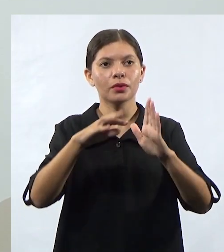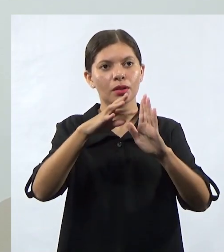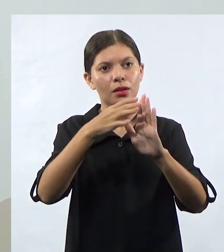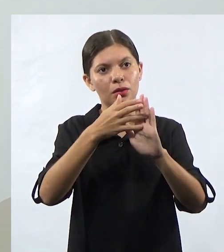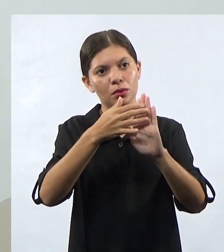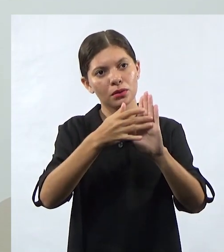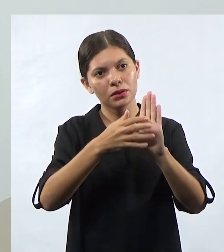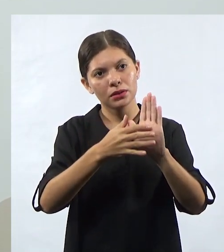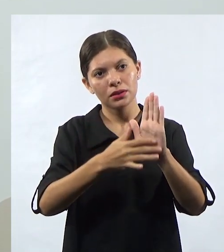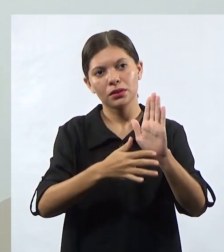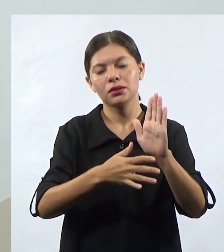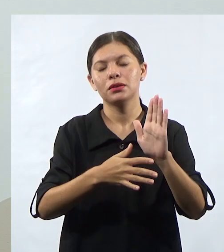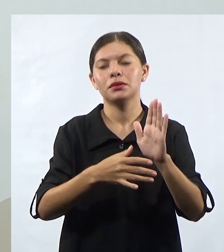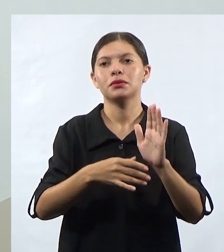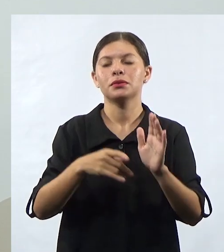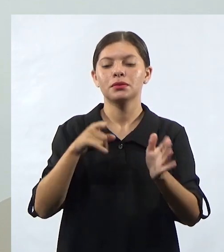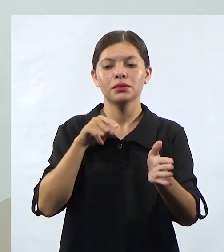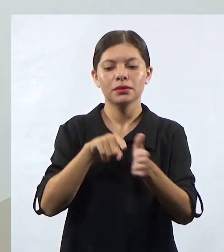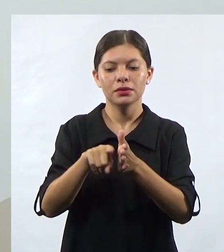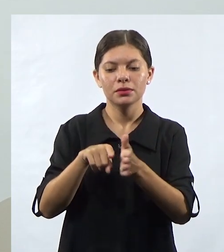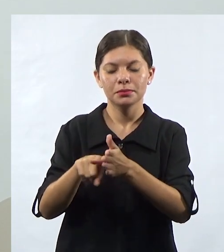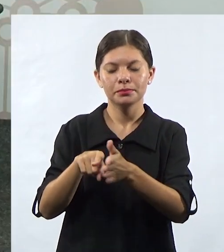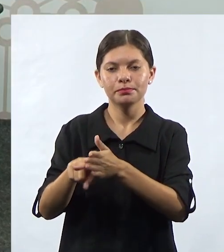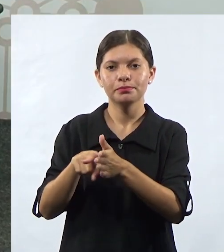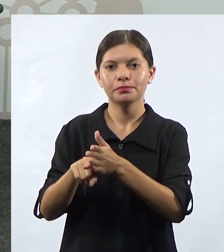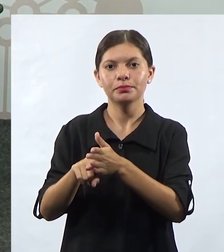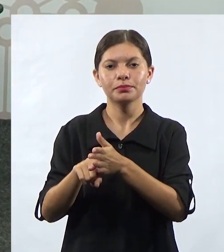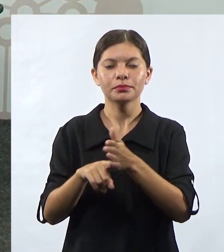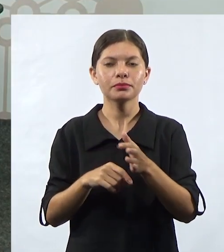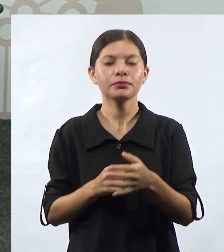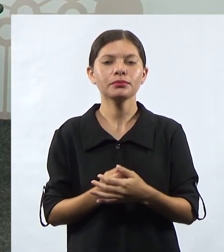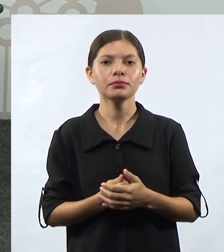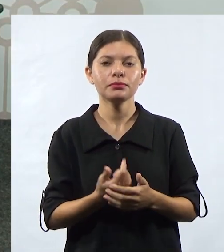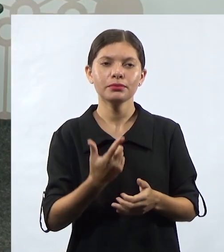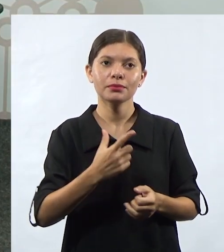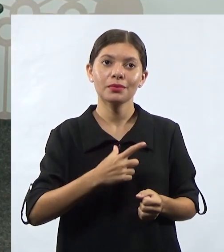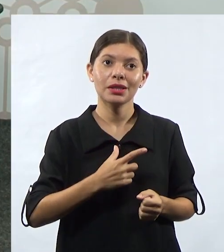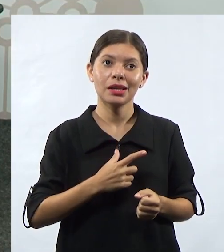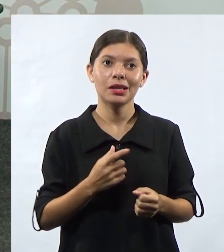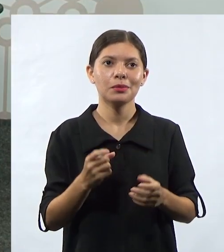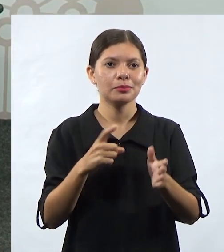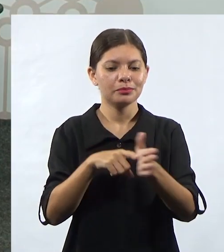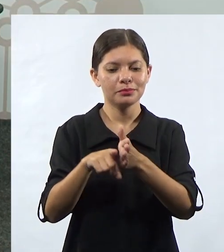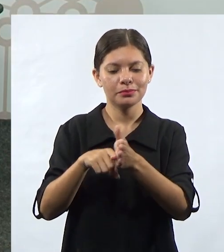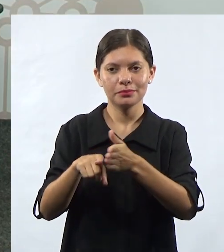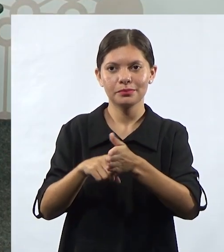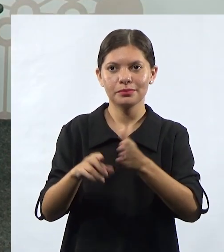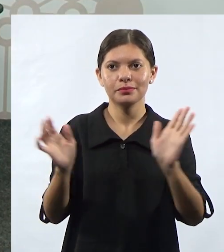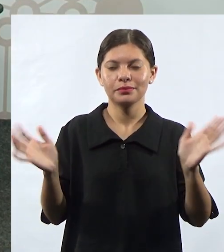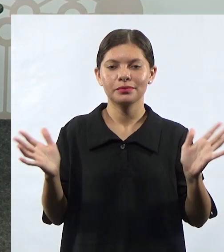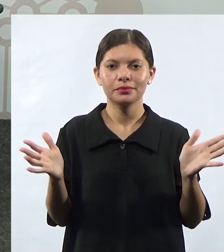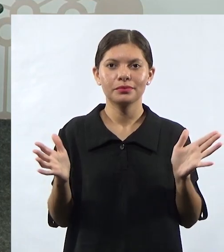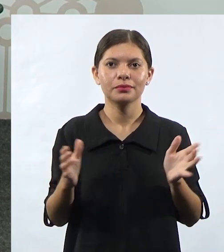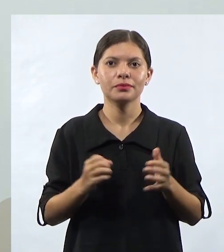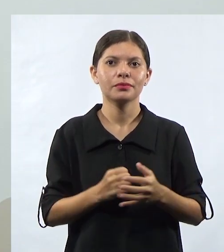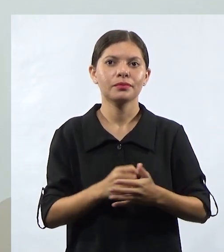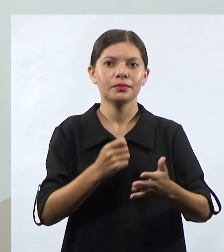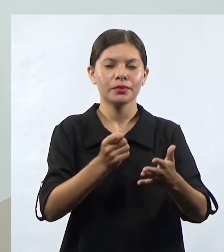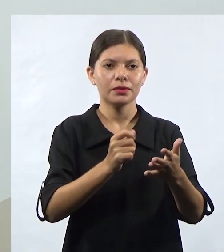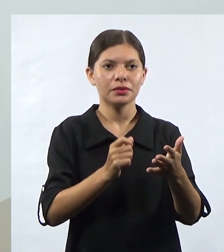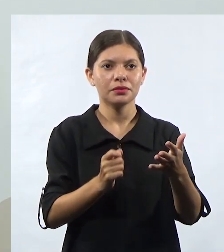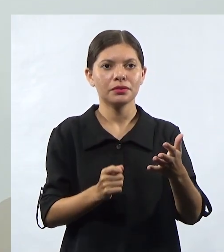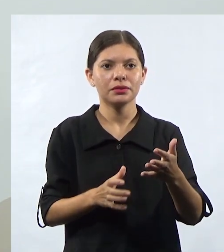das perguntas que ele vai trabalhar, e aí a gente já tem algumas perguntas, né, na própria estrutura da atividade, já tem